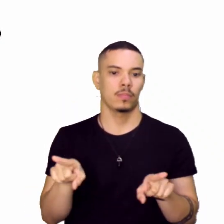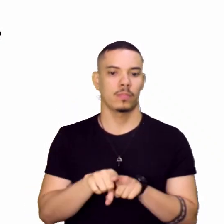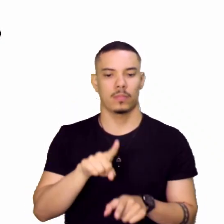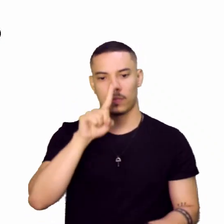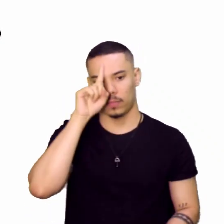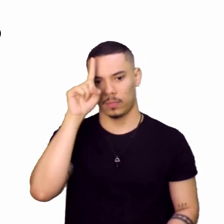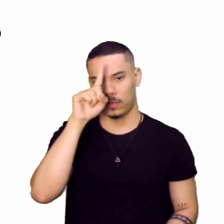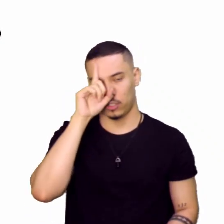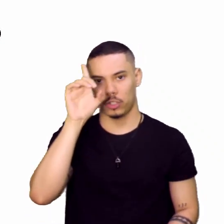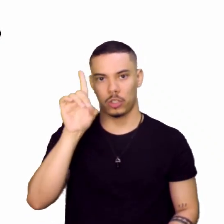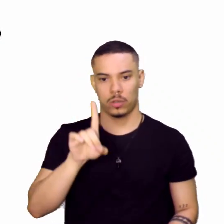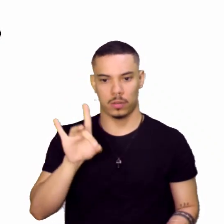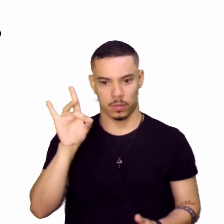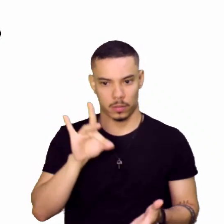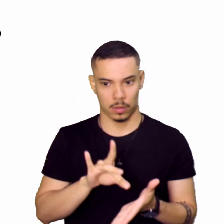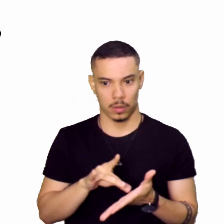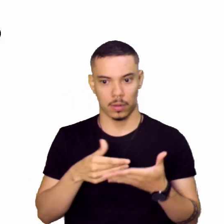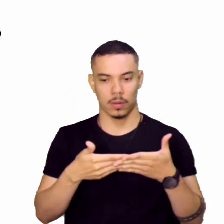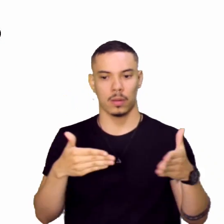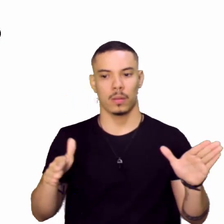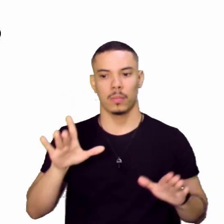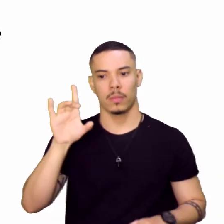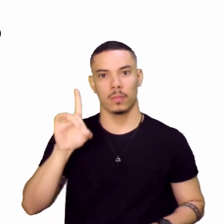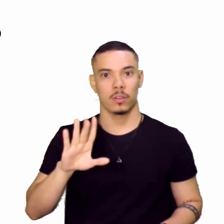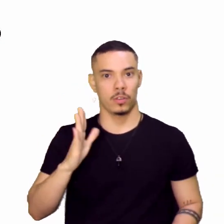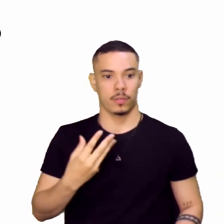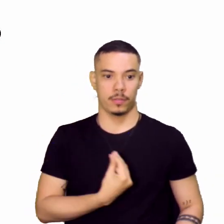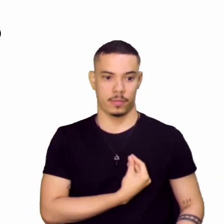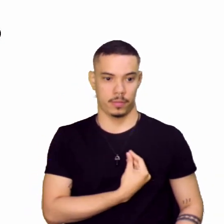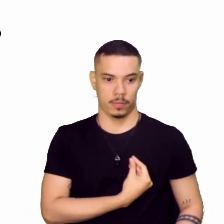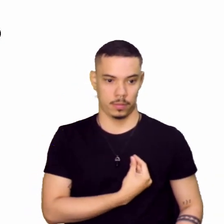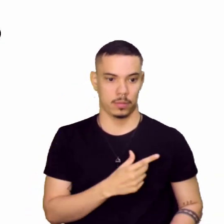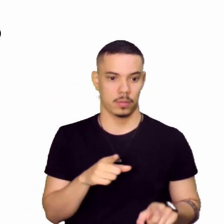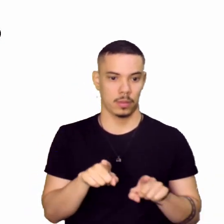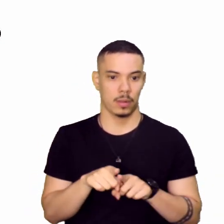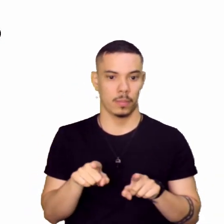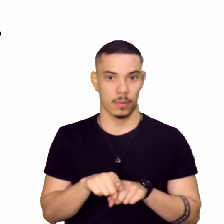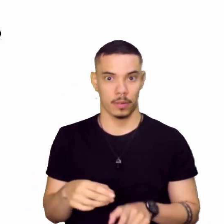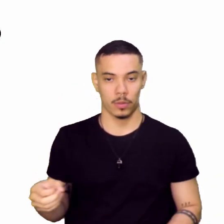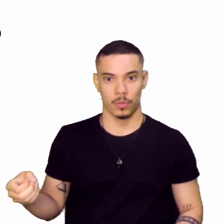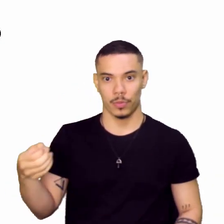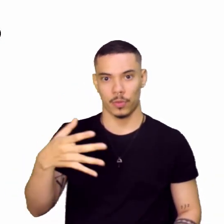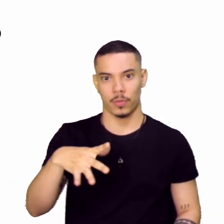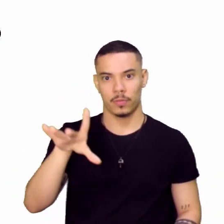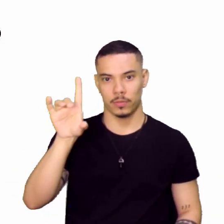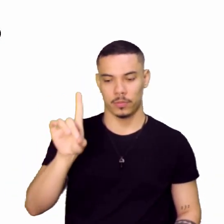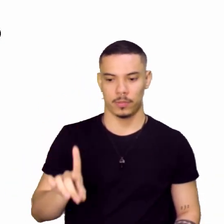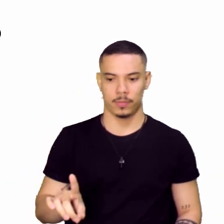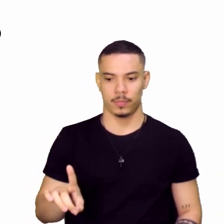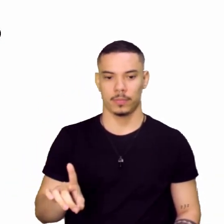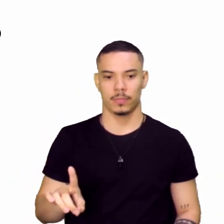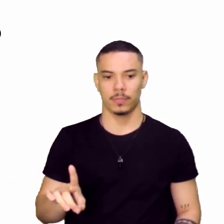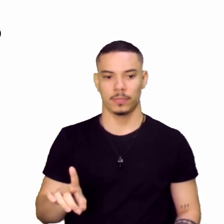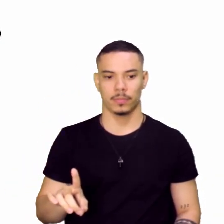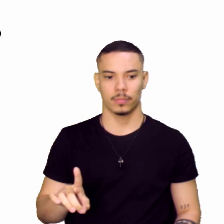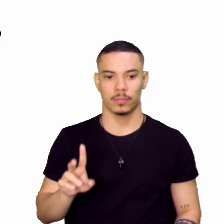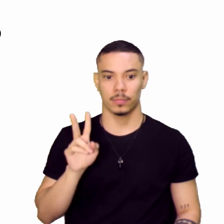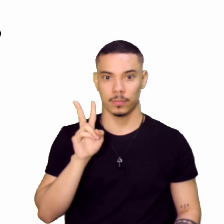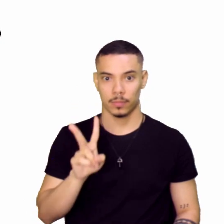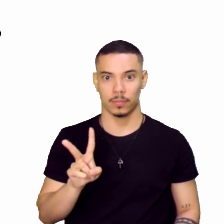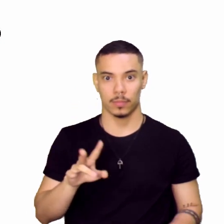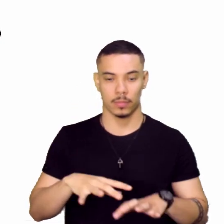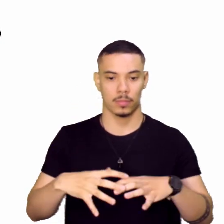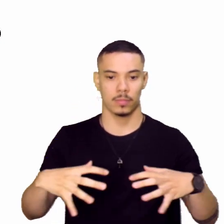de direitos reais ampliação de direitos existentes e até de novos direitos dois traços